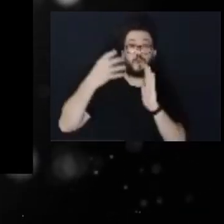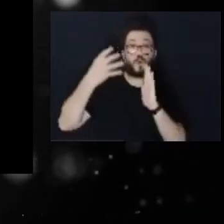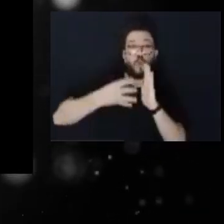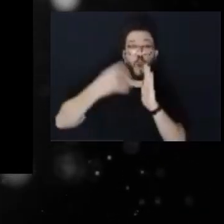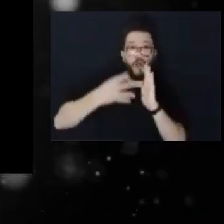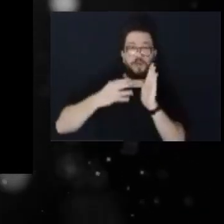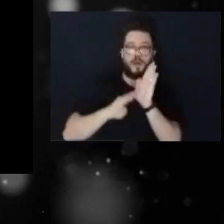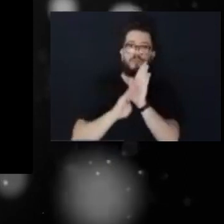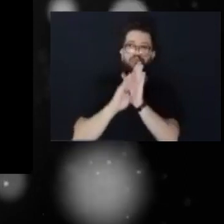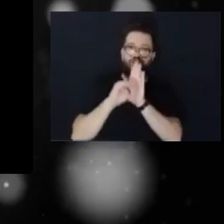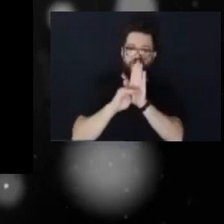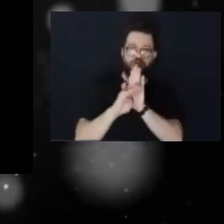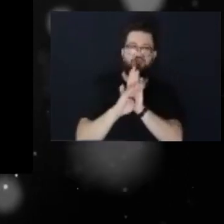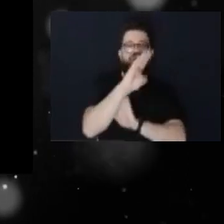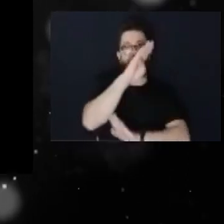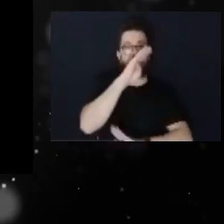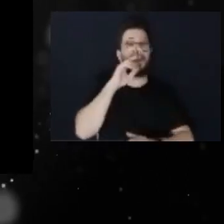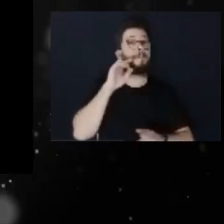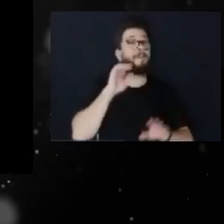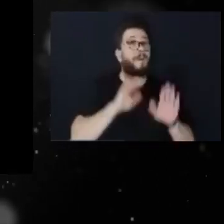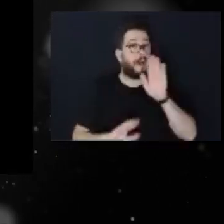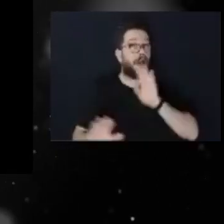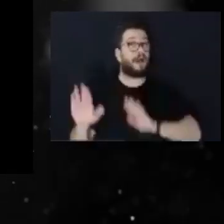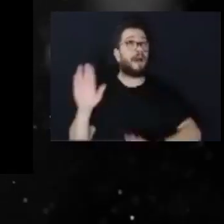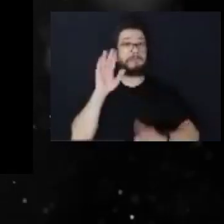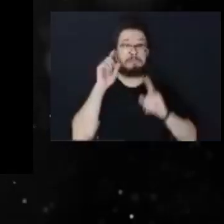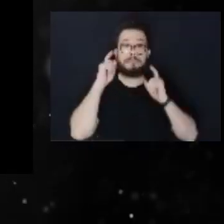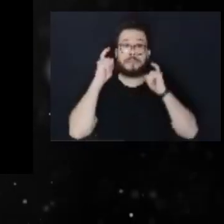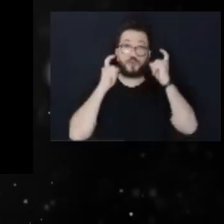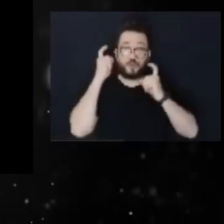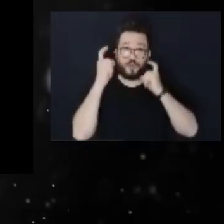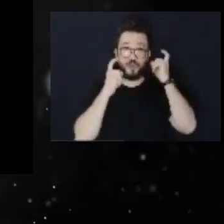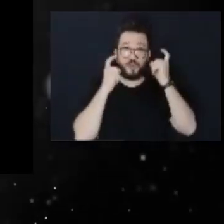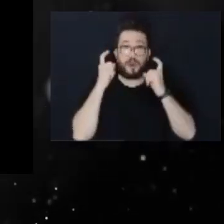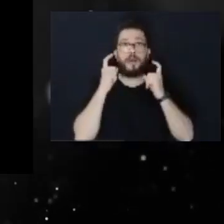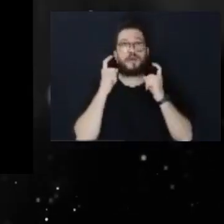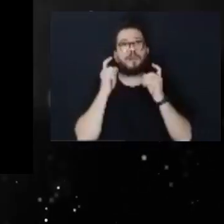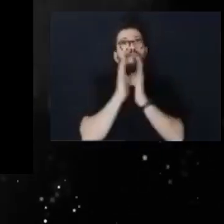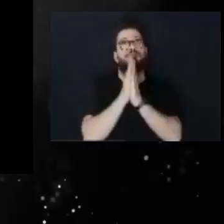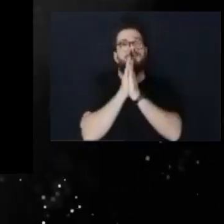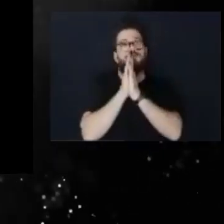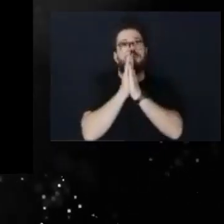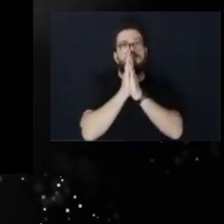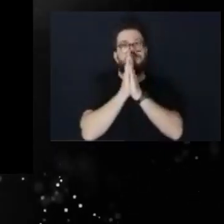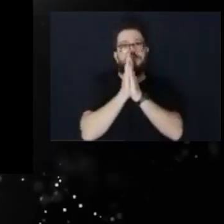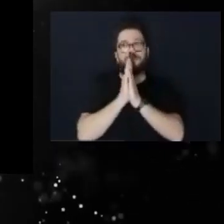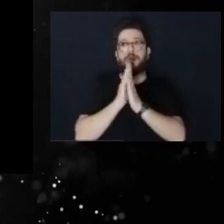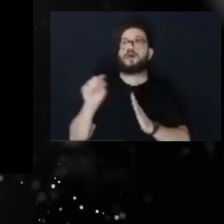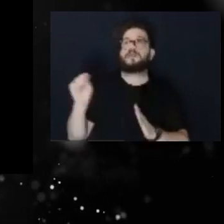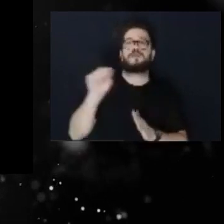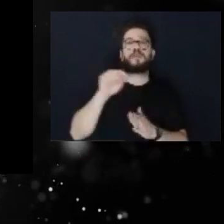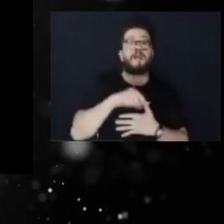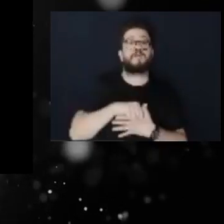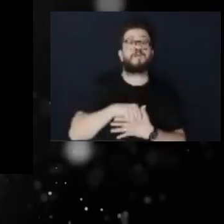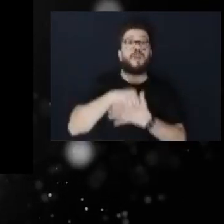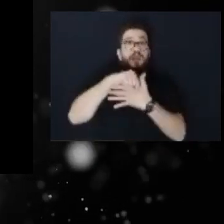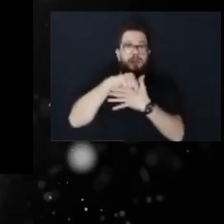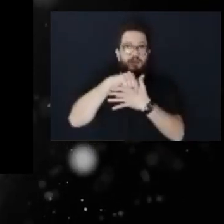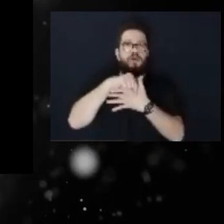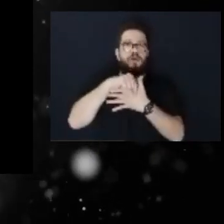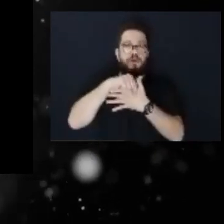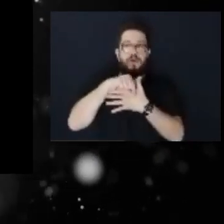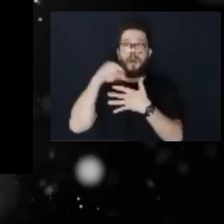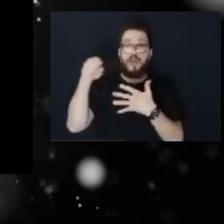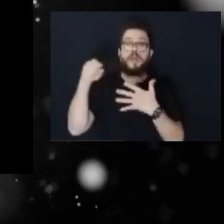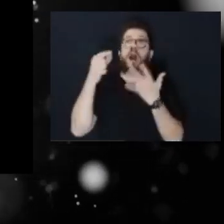Então, isso era extremamente preocupante. Felizmente, nós fomos ouvidos, né? Os tomadores de decisão são, sem dúvida,